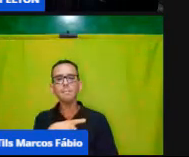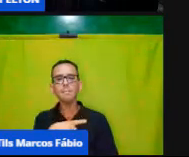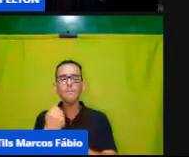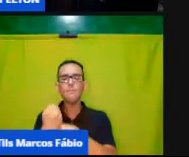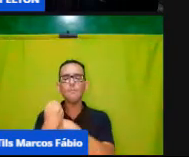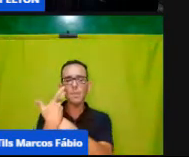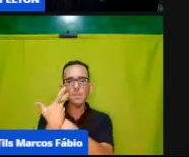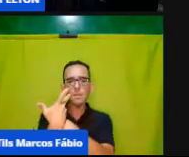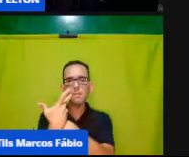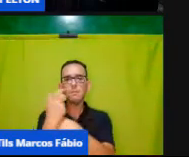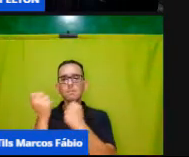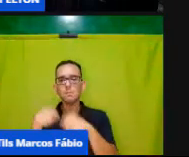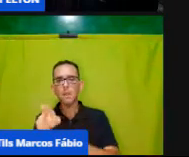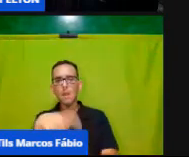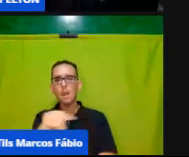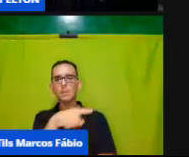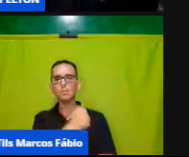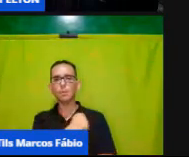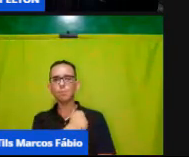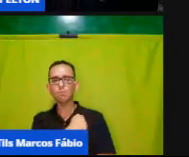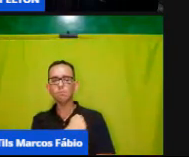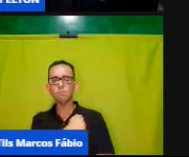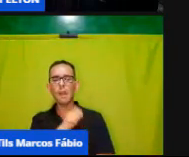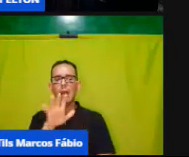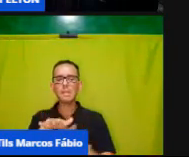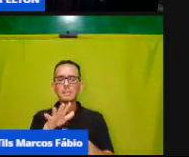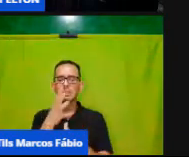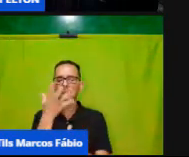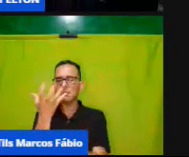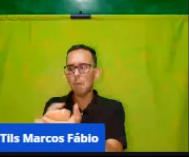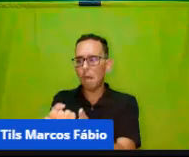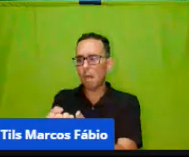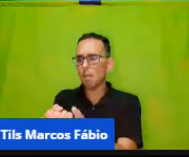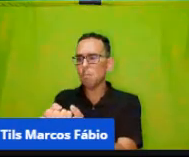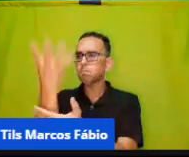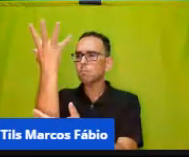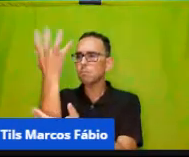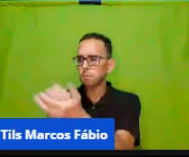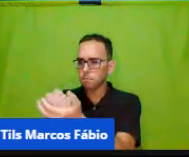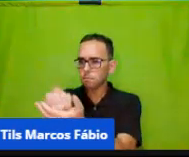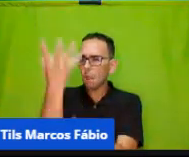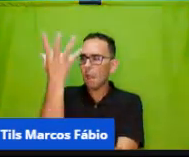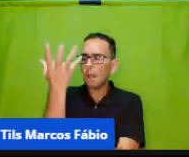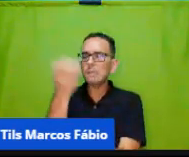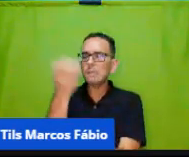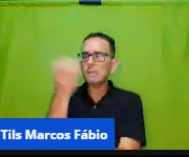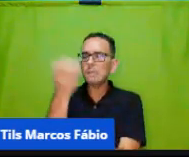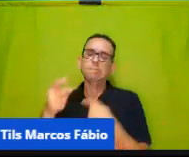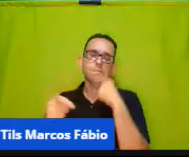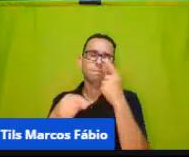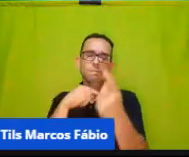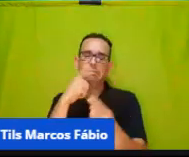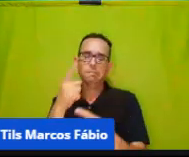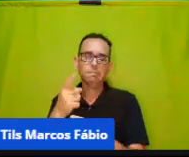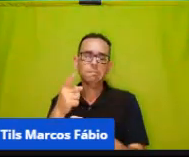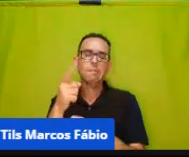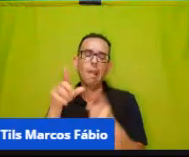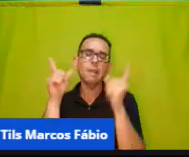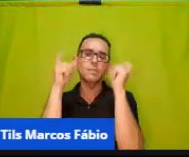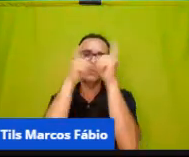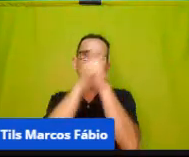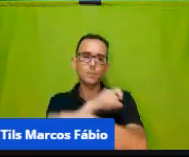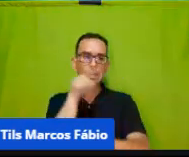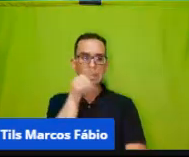que para os alunos, às vezes, a questão de upload para eles em relação ao plano de dados que eles têm é algo, acho, complicado, e essa